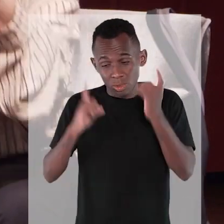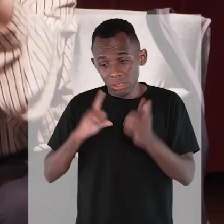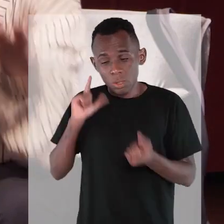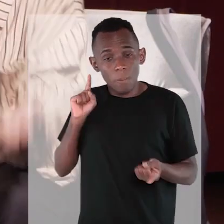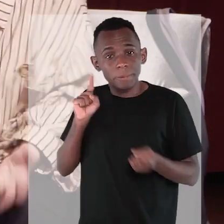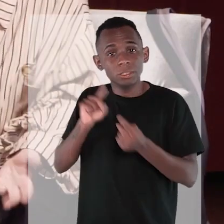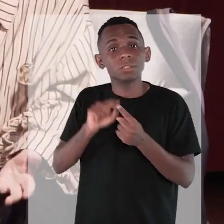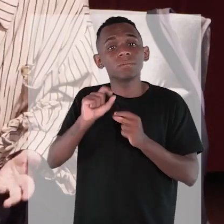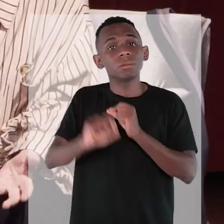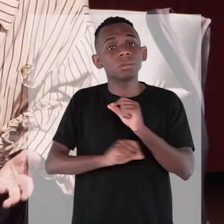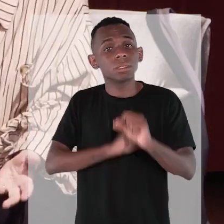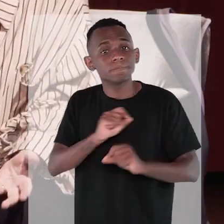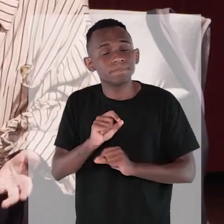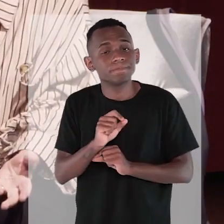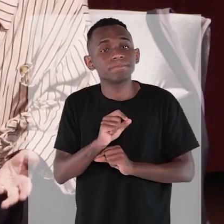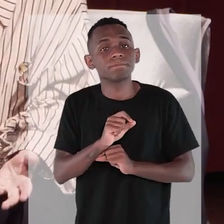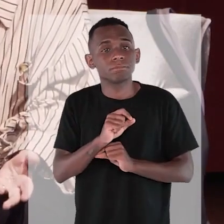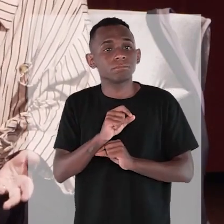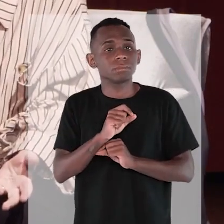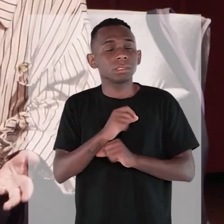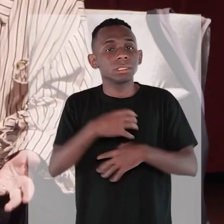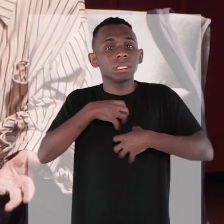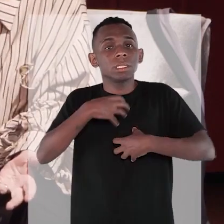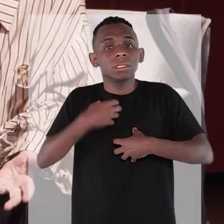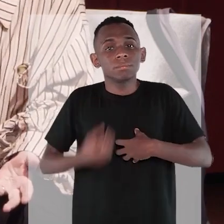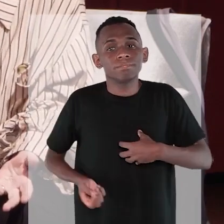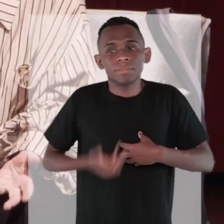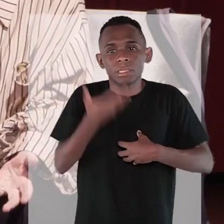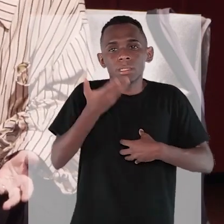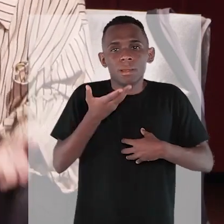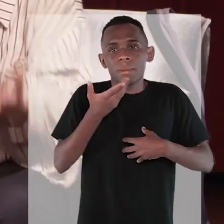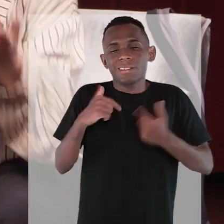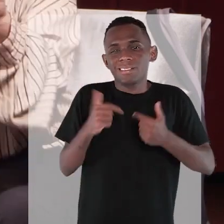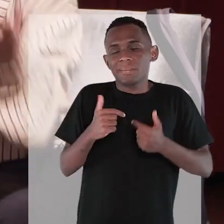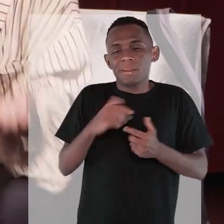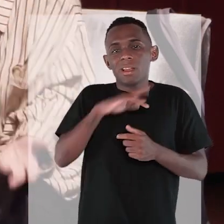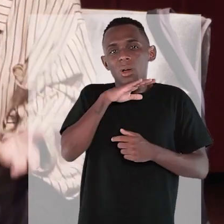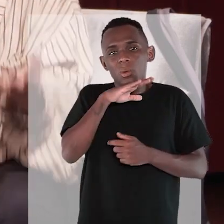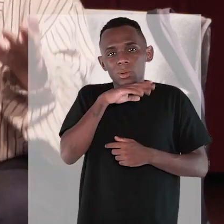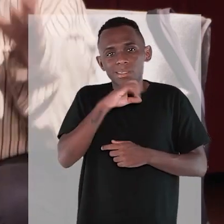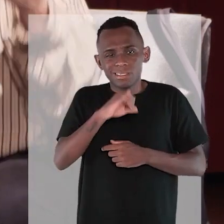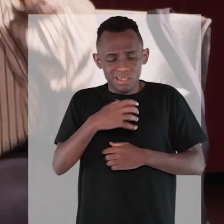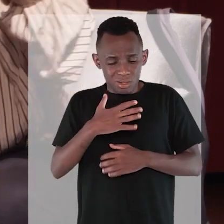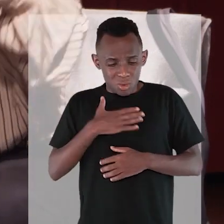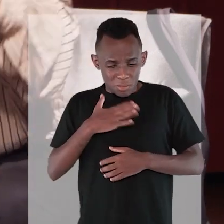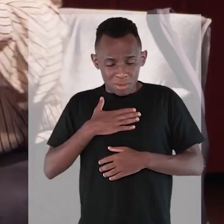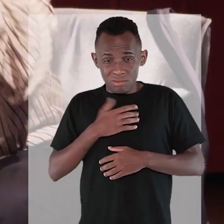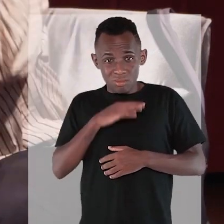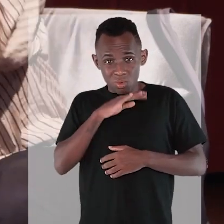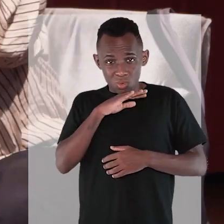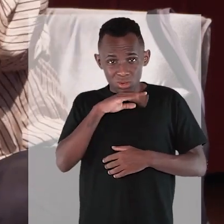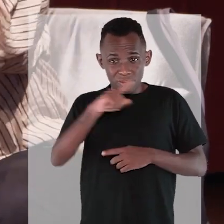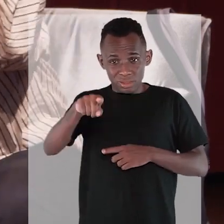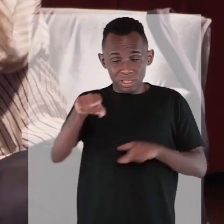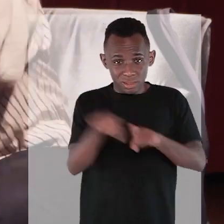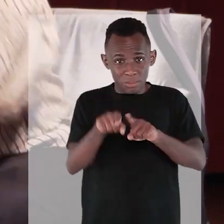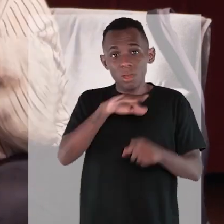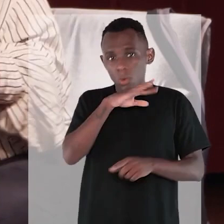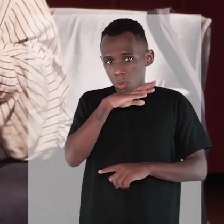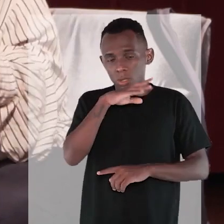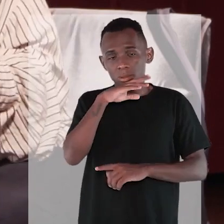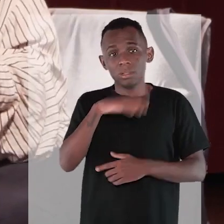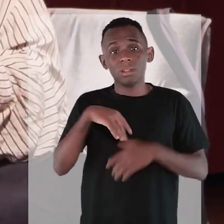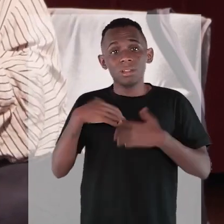de explodir o ressentimento porque não deu certo comigo, como é que vai dar com você, né? Então,